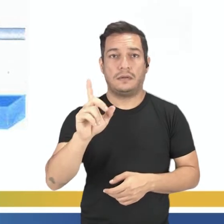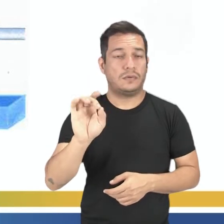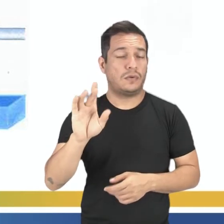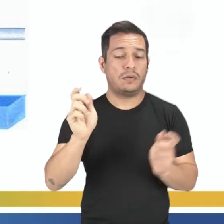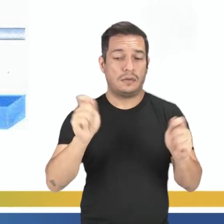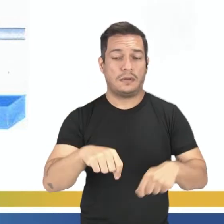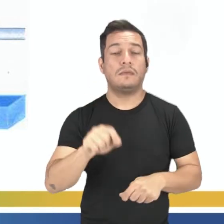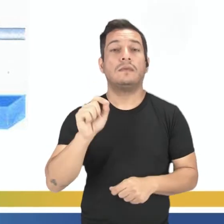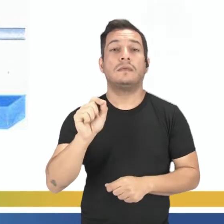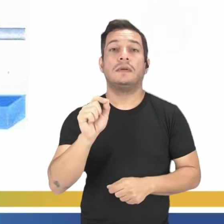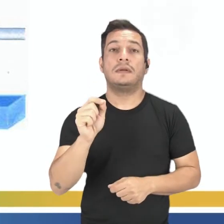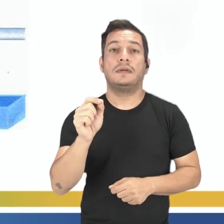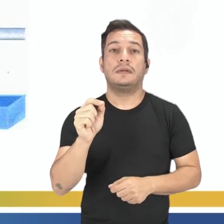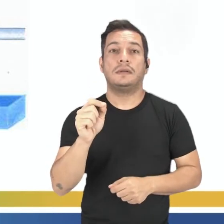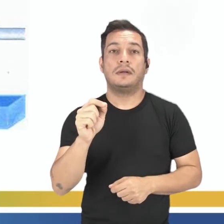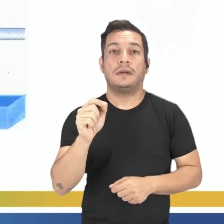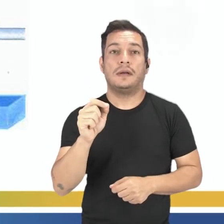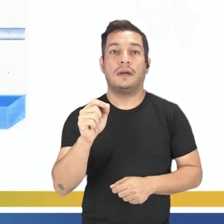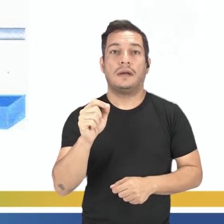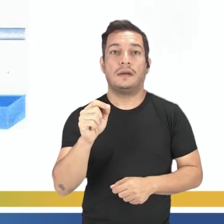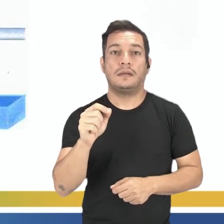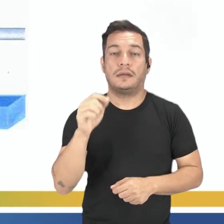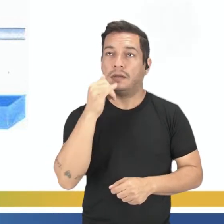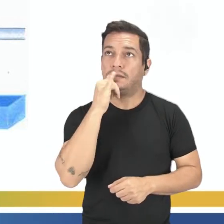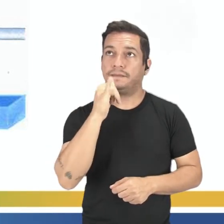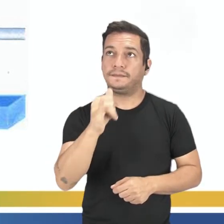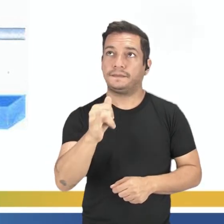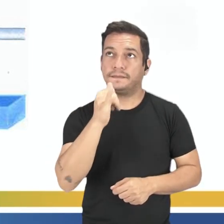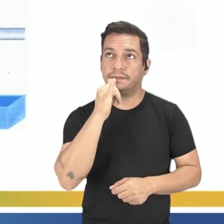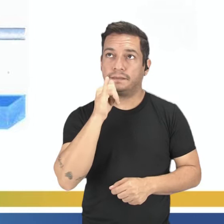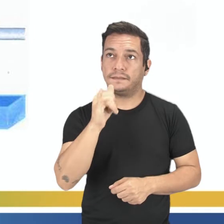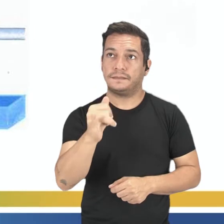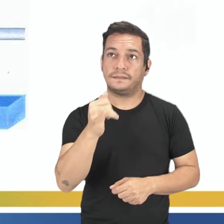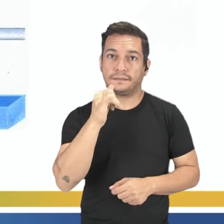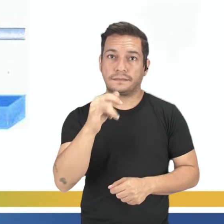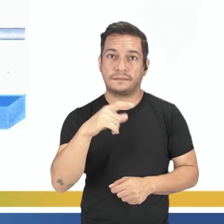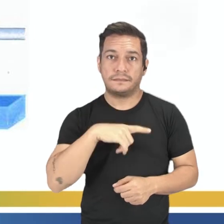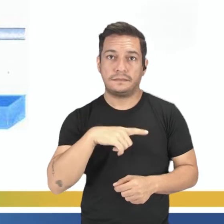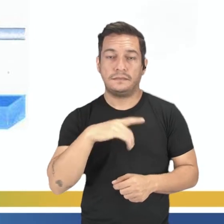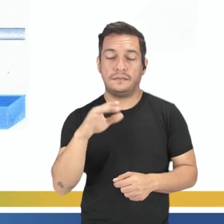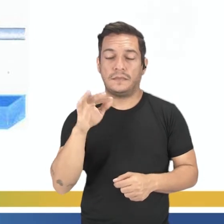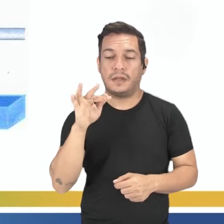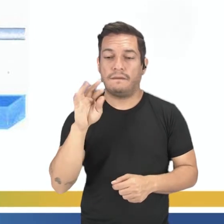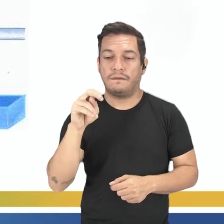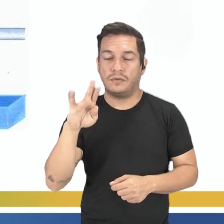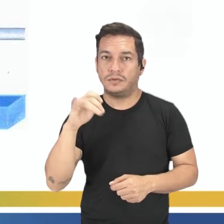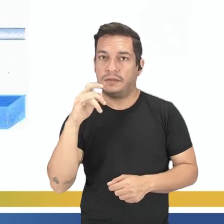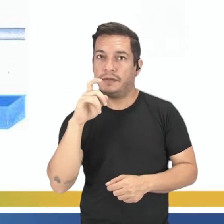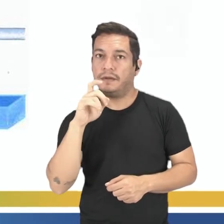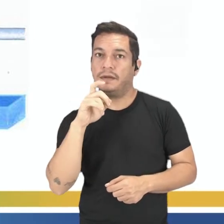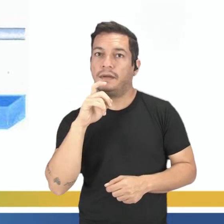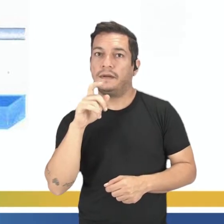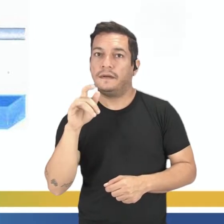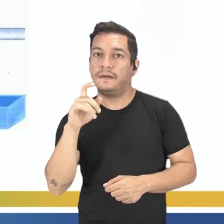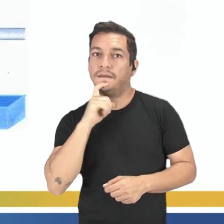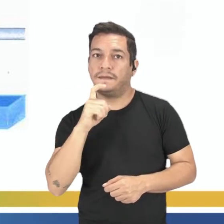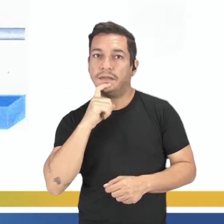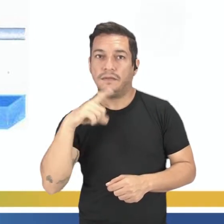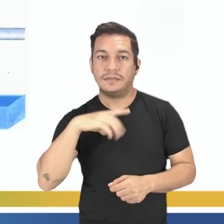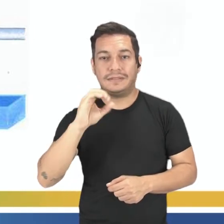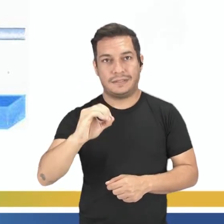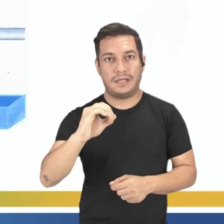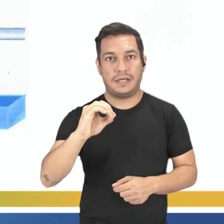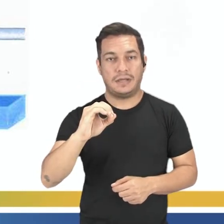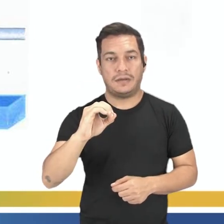uma possibilidade, que a energia armazenada na fonte fria, isso é o Q2, fosse 0. Em outras